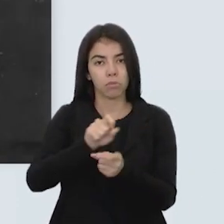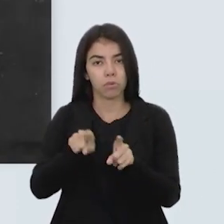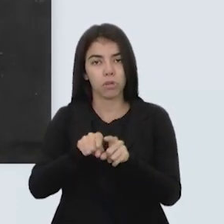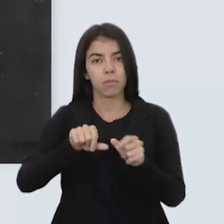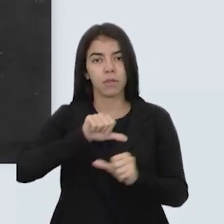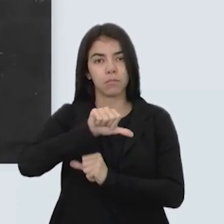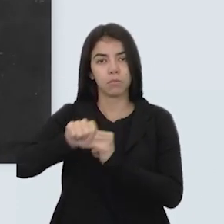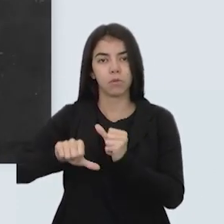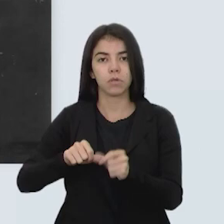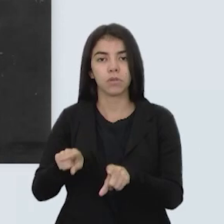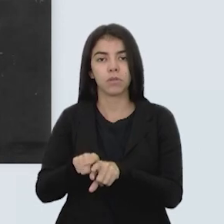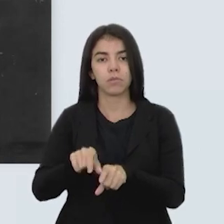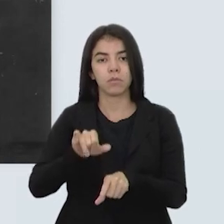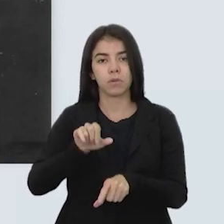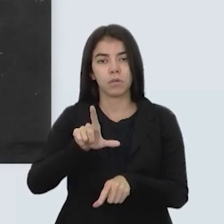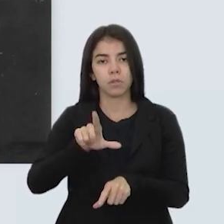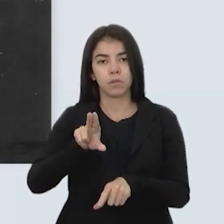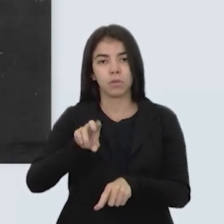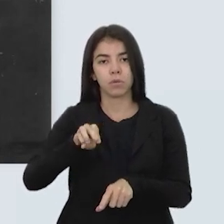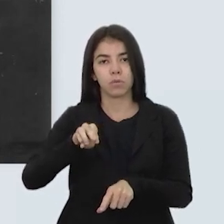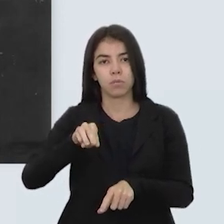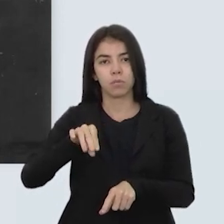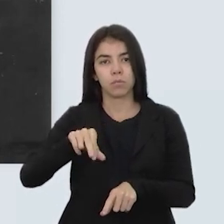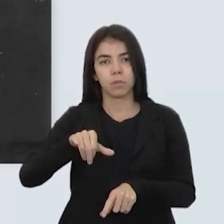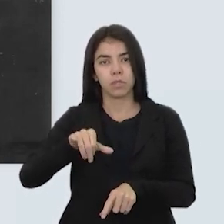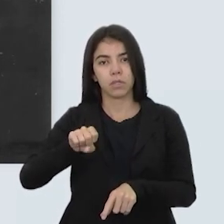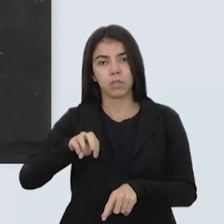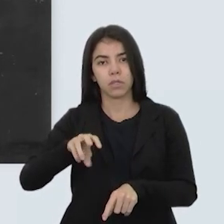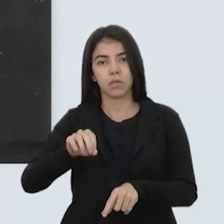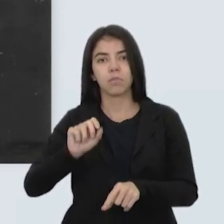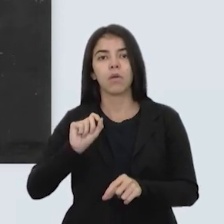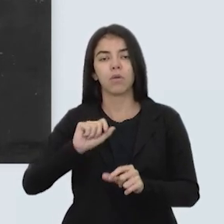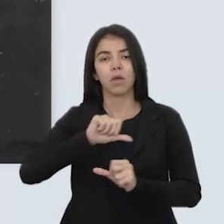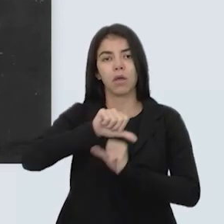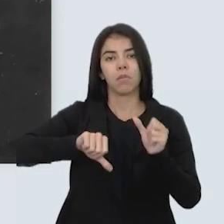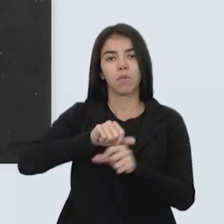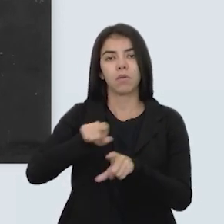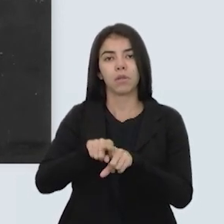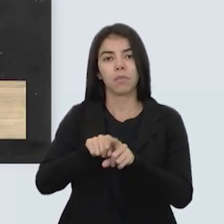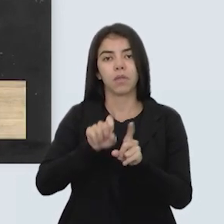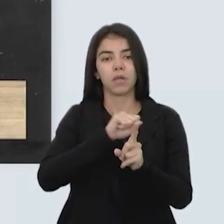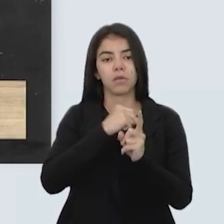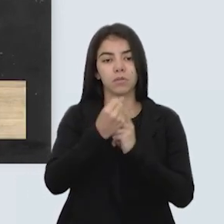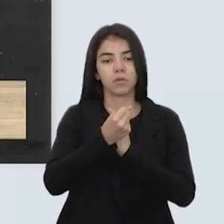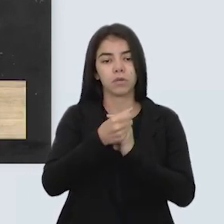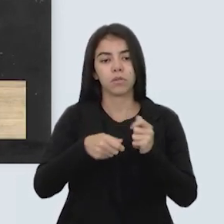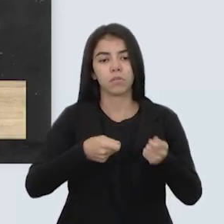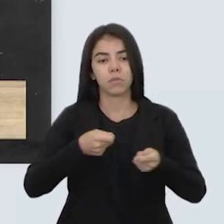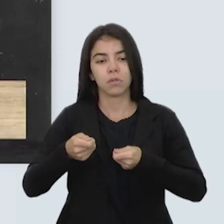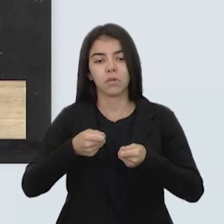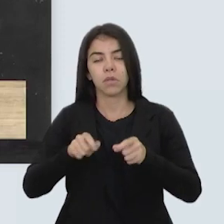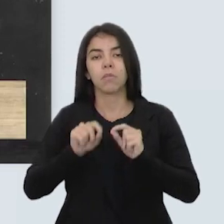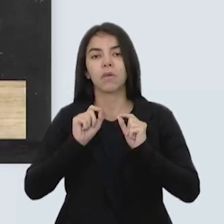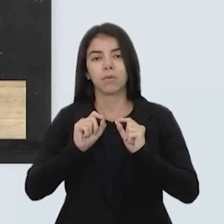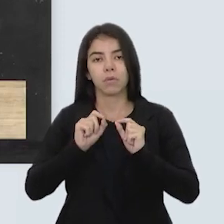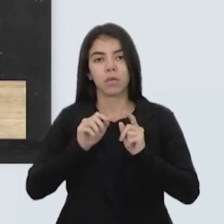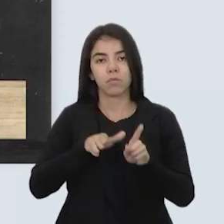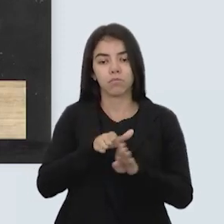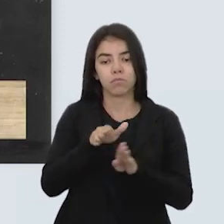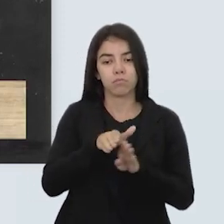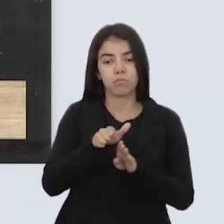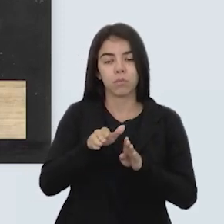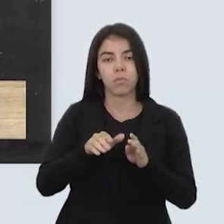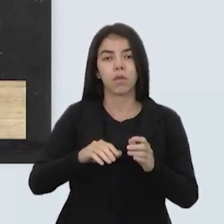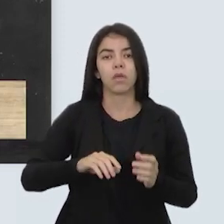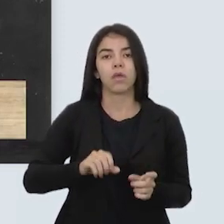Cultura. O iluminismo elegeu a cultura como um agente de mudança, uma forma de orientar a sociedade para um patamar mais elevado. Quando se